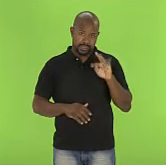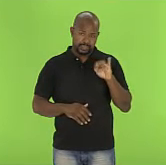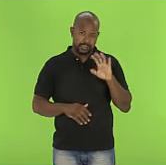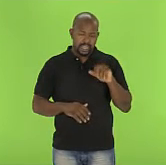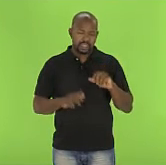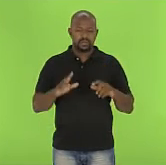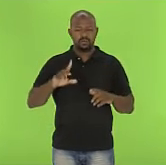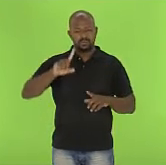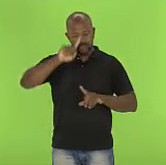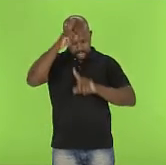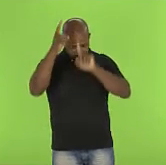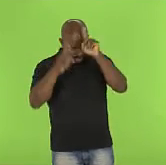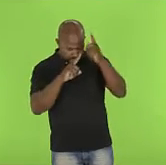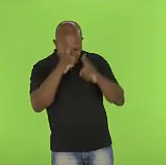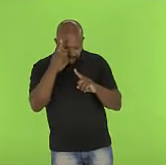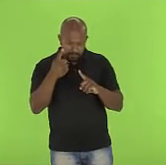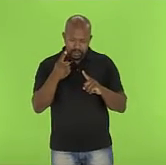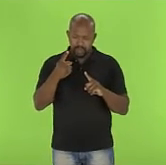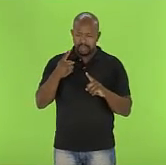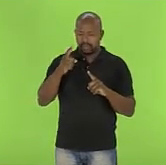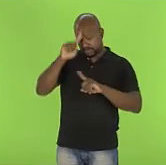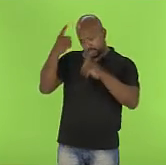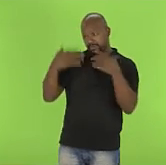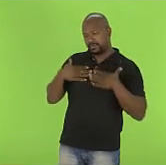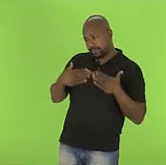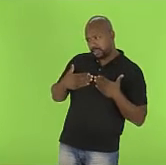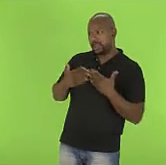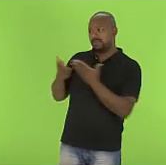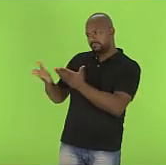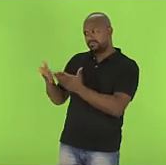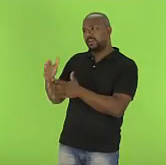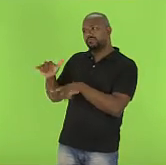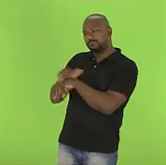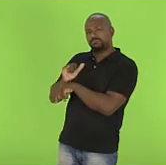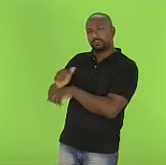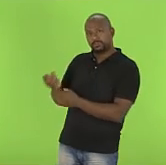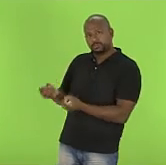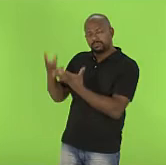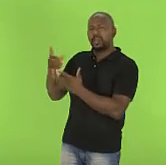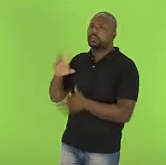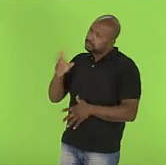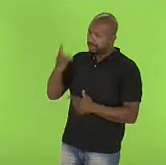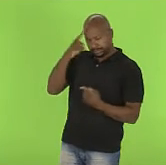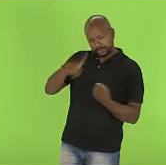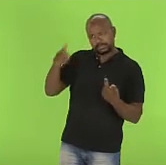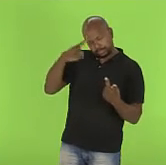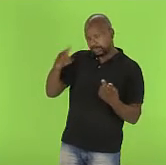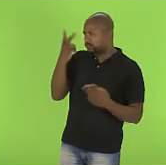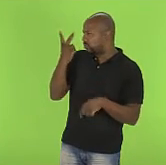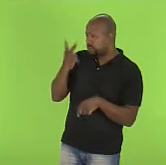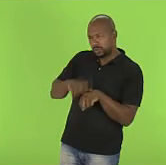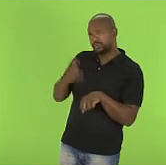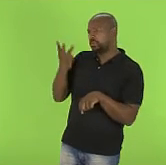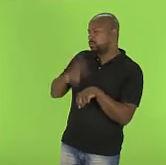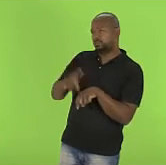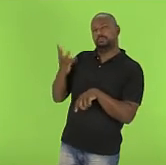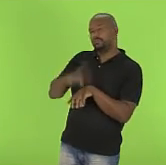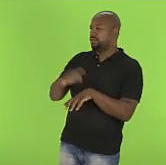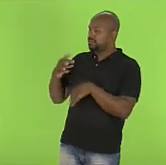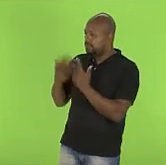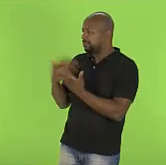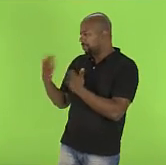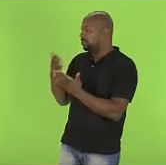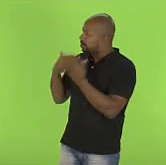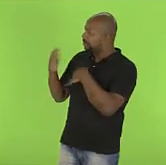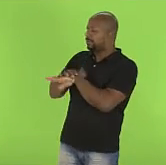foi o encontro da parte criativa com a parte de execução, e a partir daí a gente começou a se encontrar todas as semanas, 1, 2, 3 vezes por